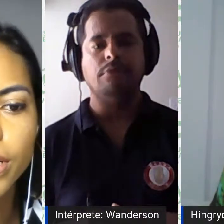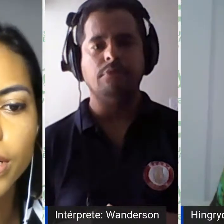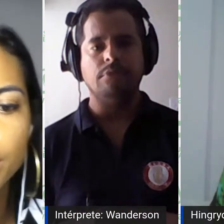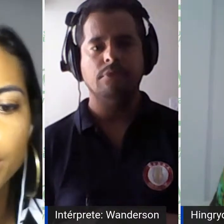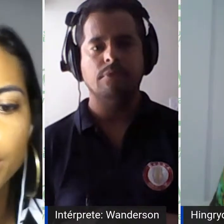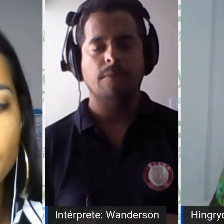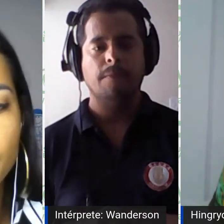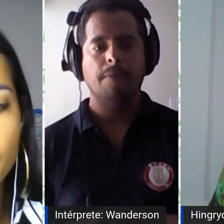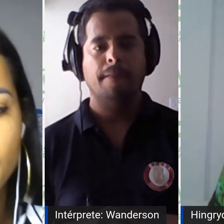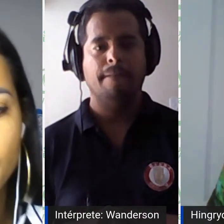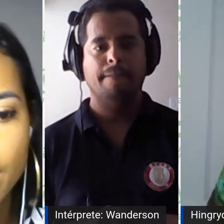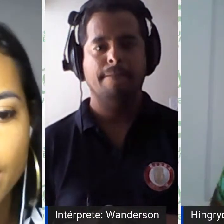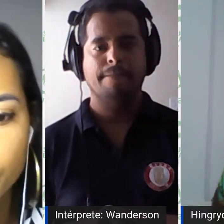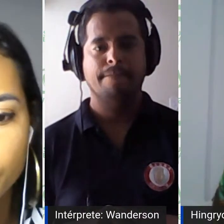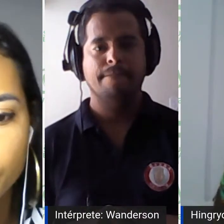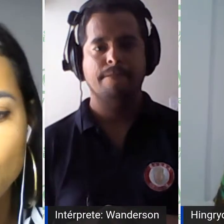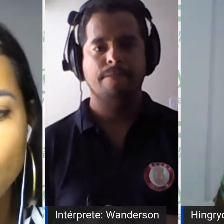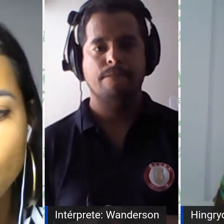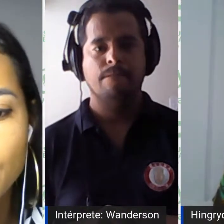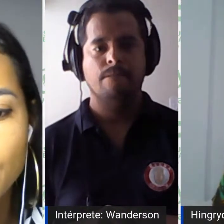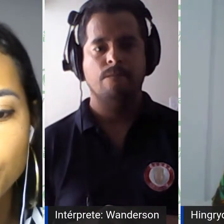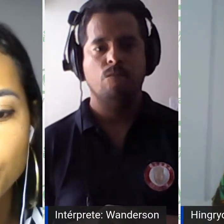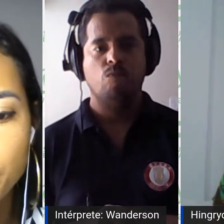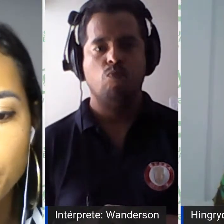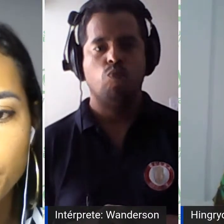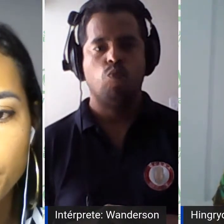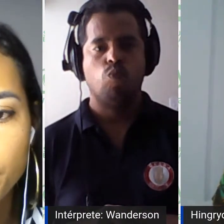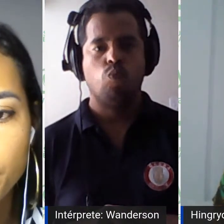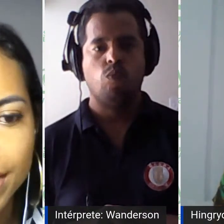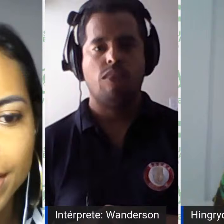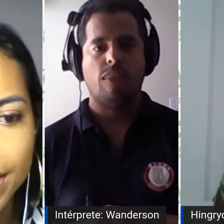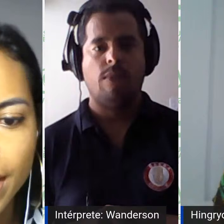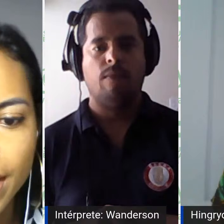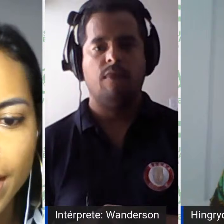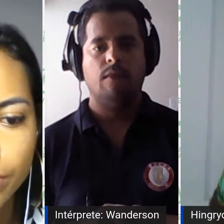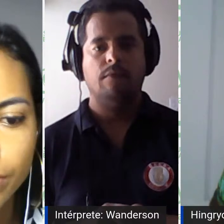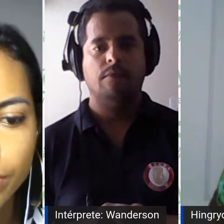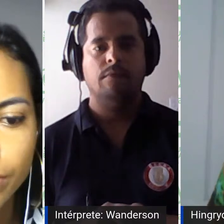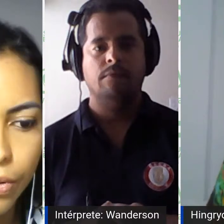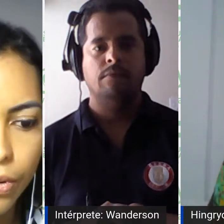Tá rodando. Não, ainda não. Vou colocar a gente primeiro para fazer a fala.